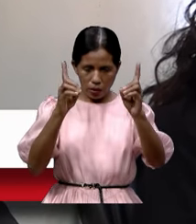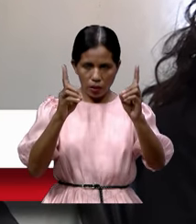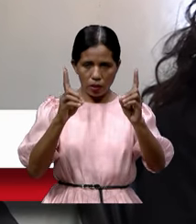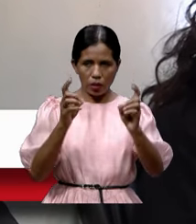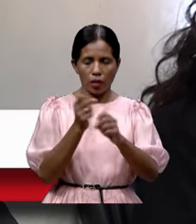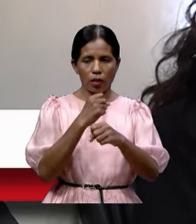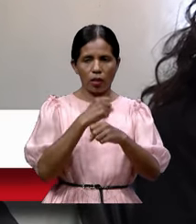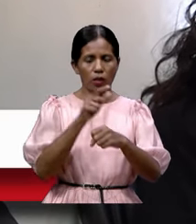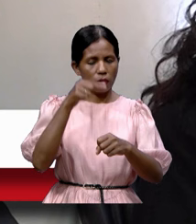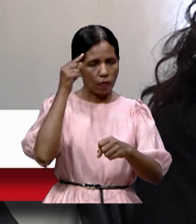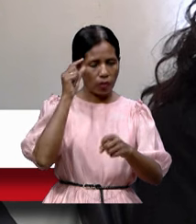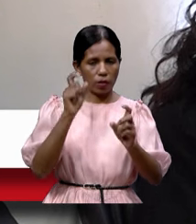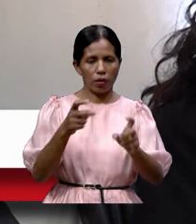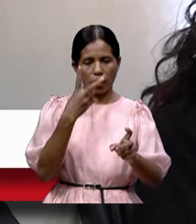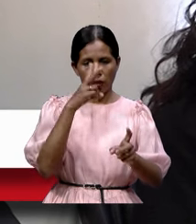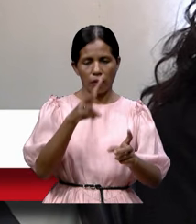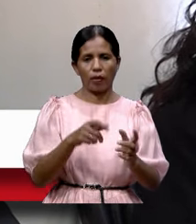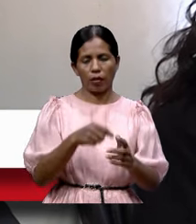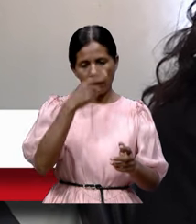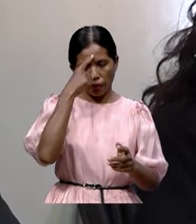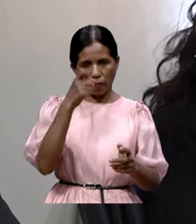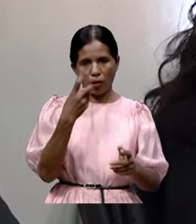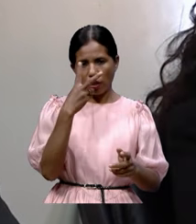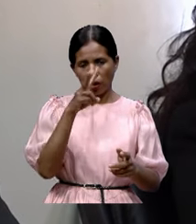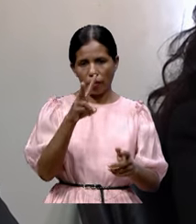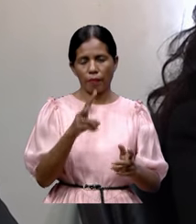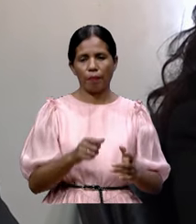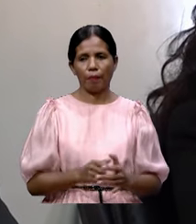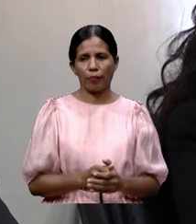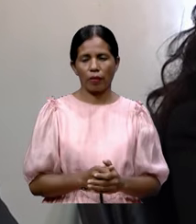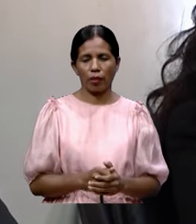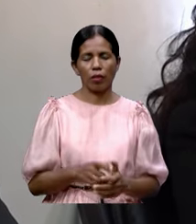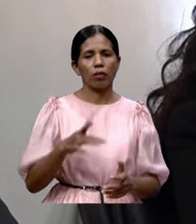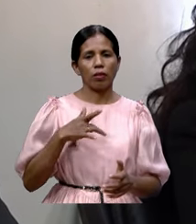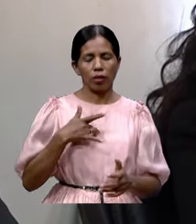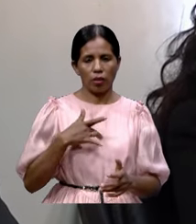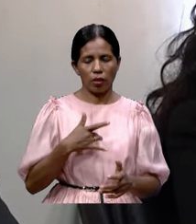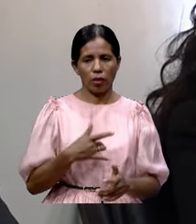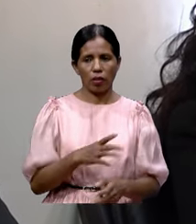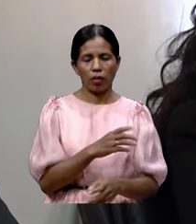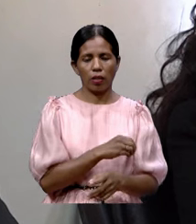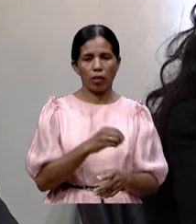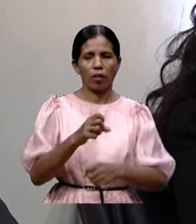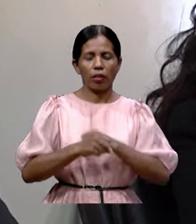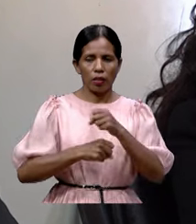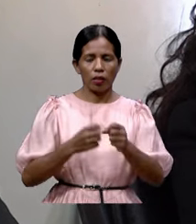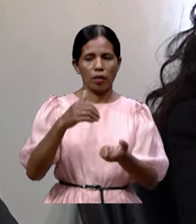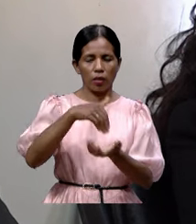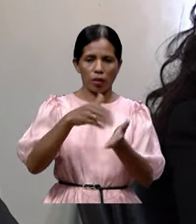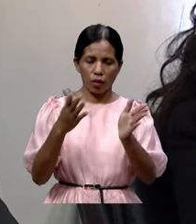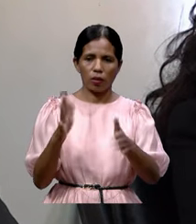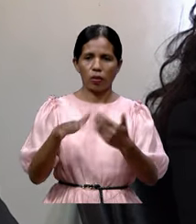o governo tem que resolver. Também, are, não sinto sofrimento que tem estudante